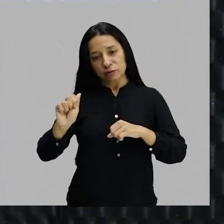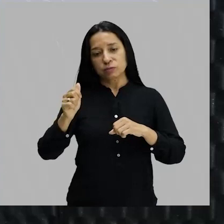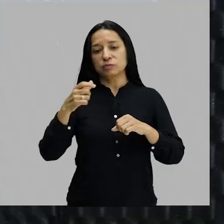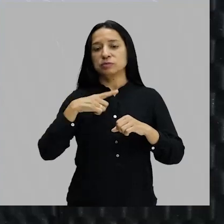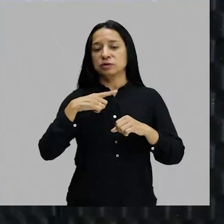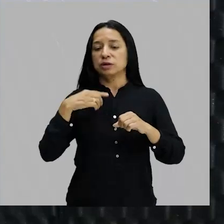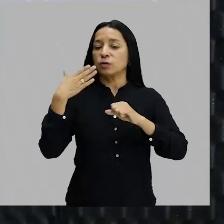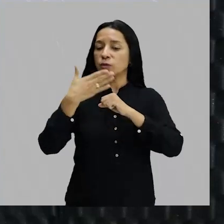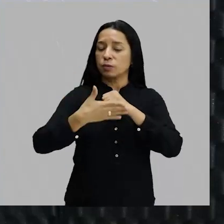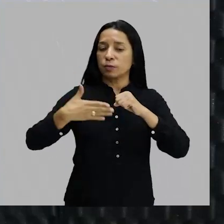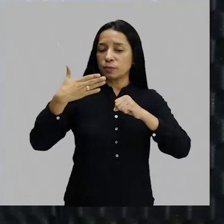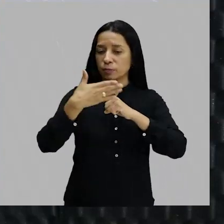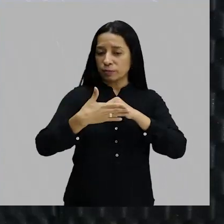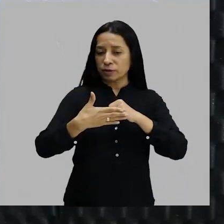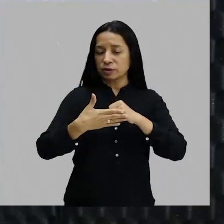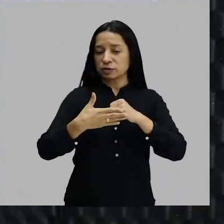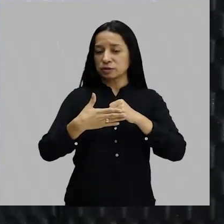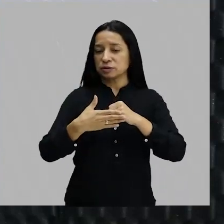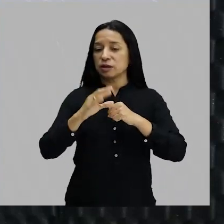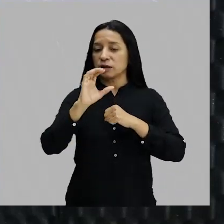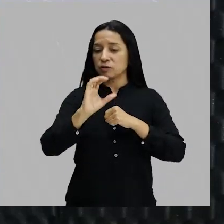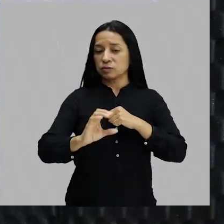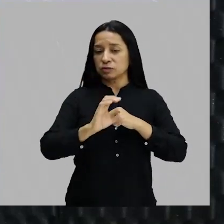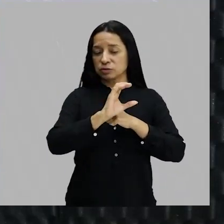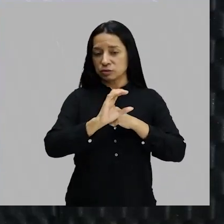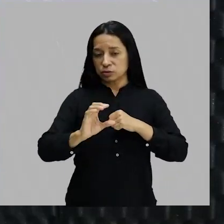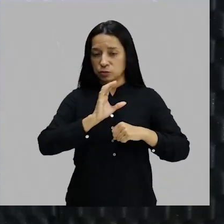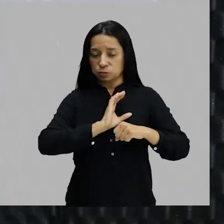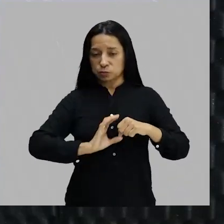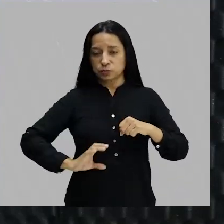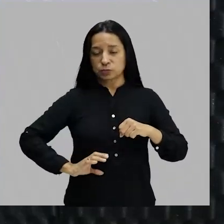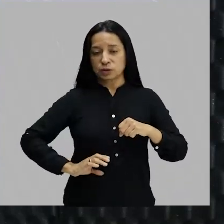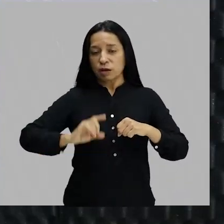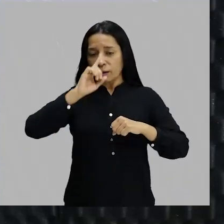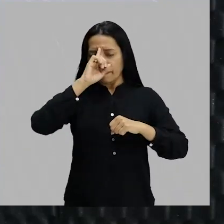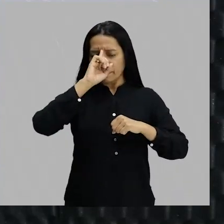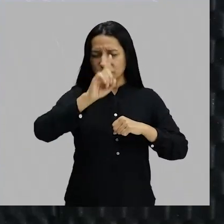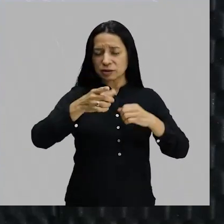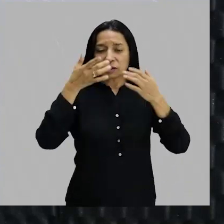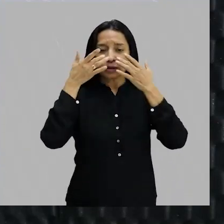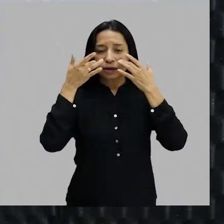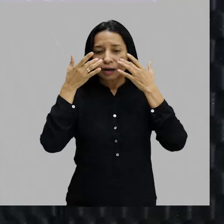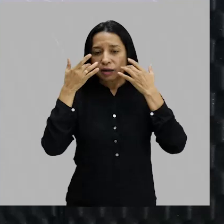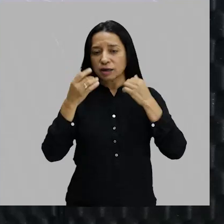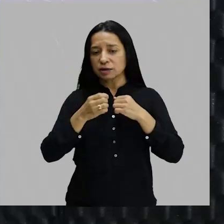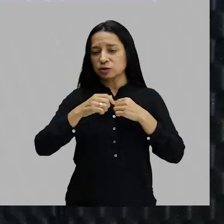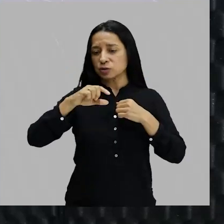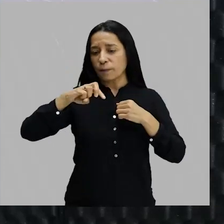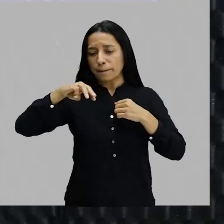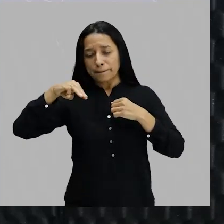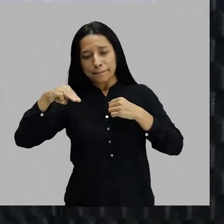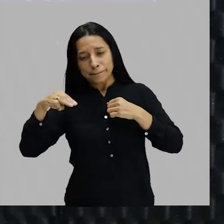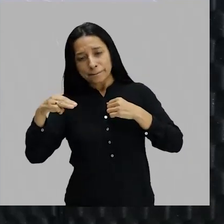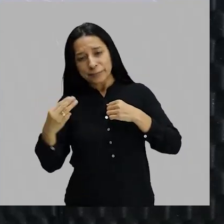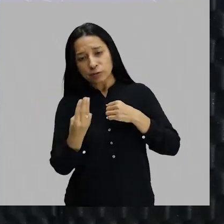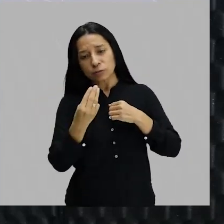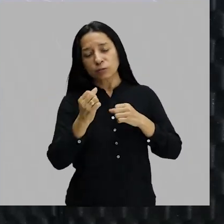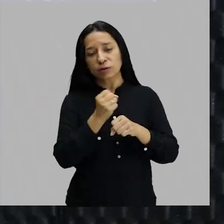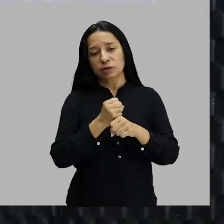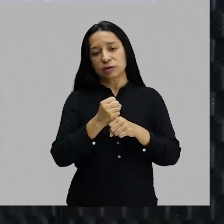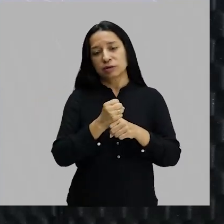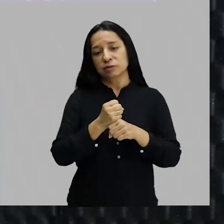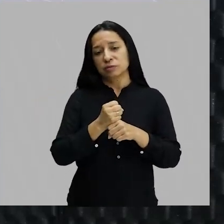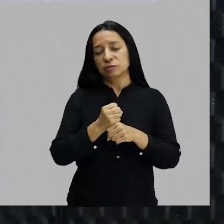arte durante mais ou menos aí 1.000 anos. O interessante é você perceber que a arte cristã primitiva, ela vai marcando um processo de transição